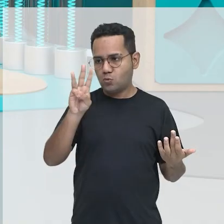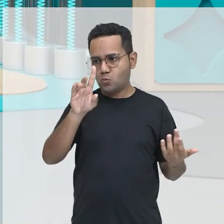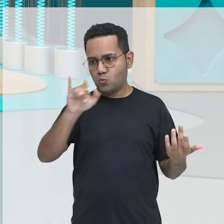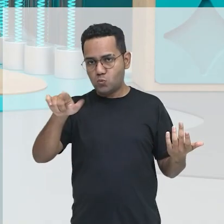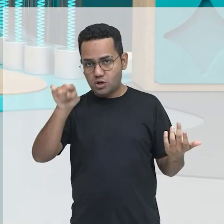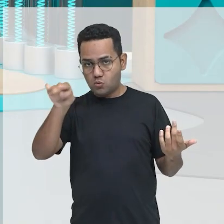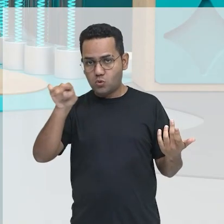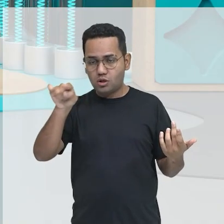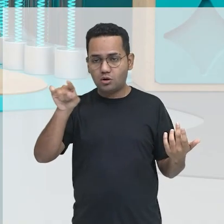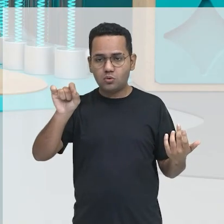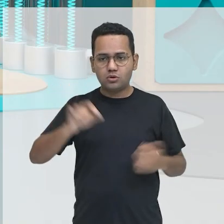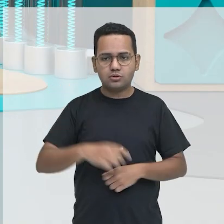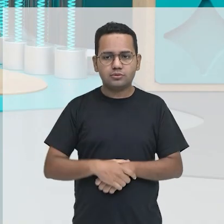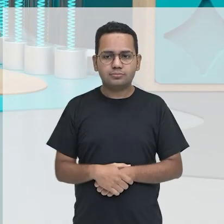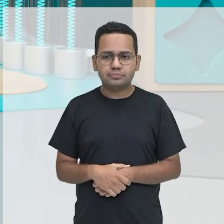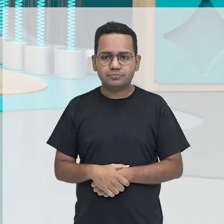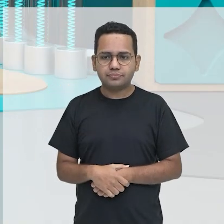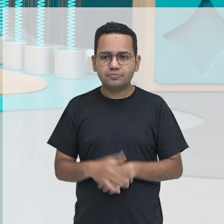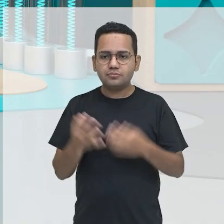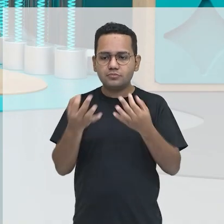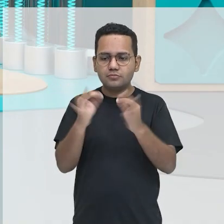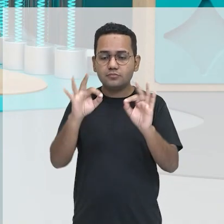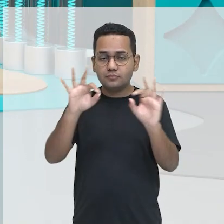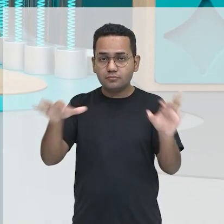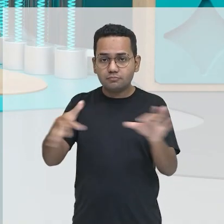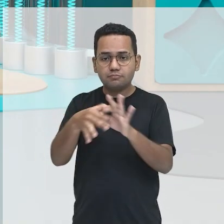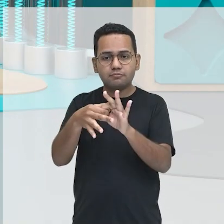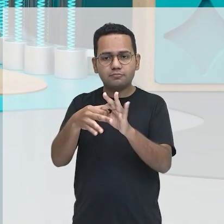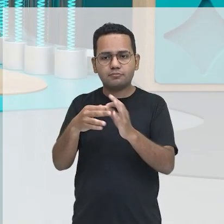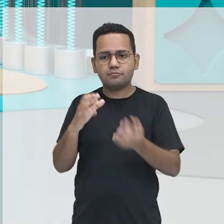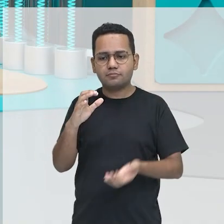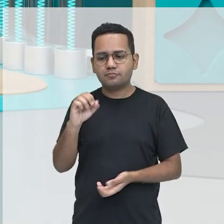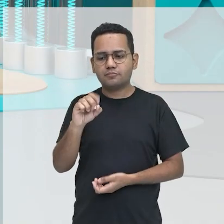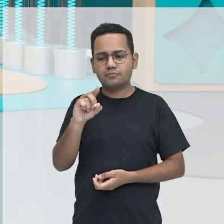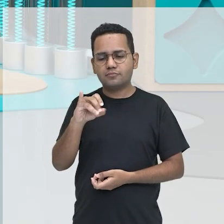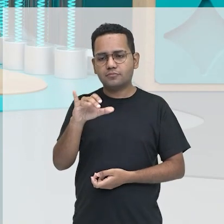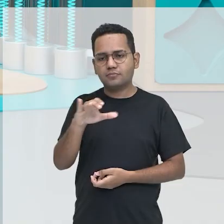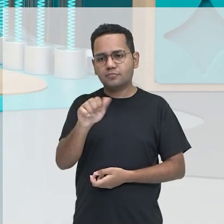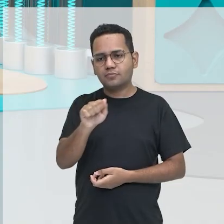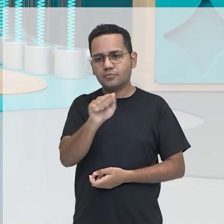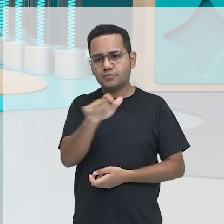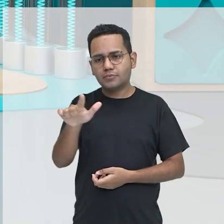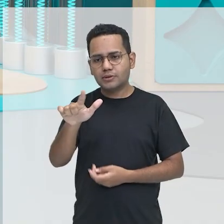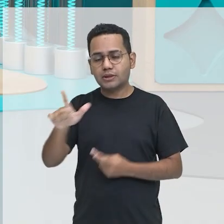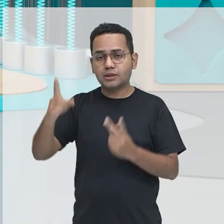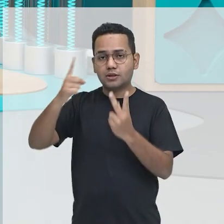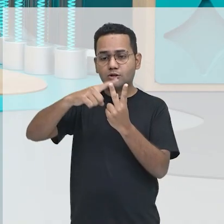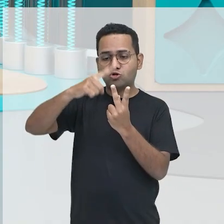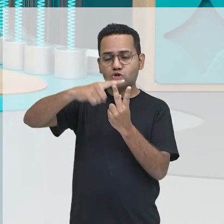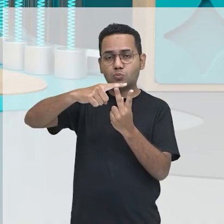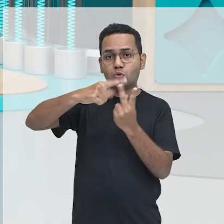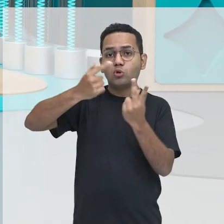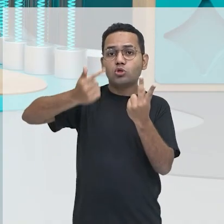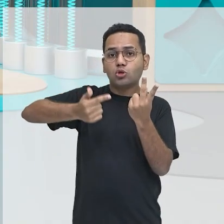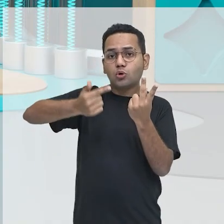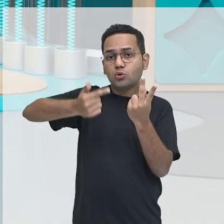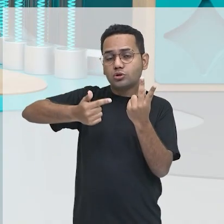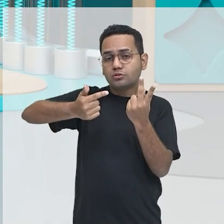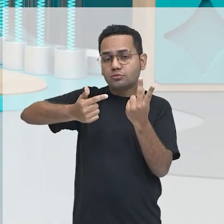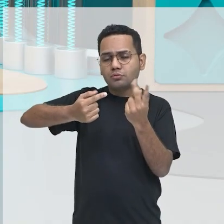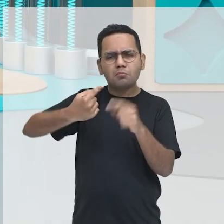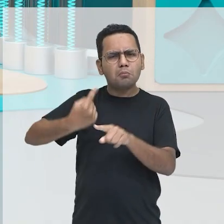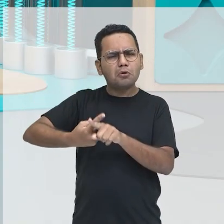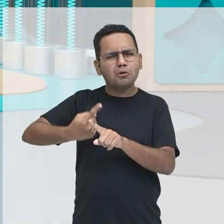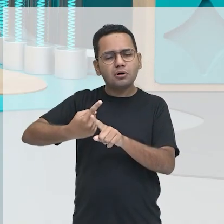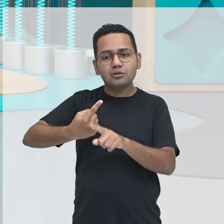uma oração subordinada, condicional, do tipo 2. Por que do tipo 2?